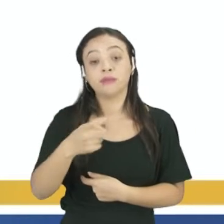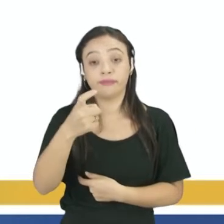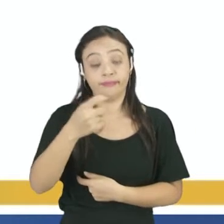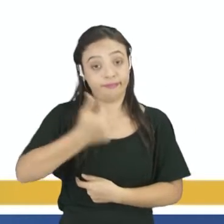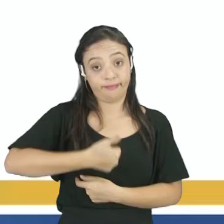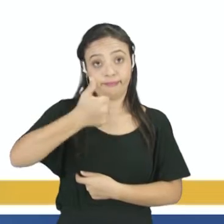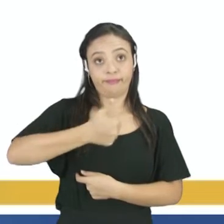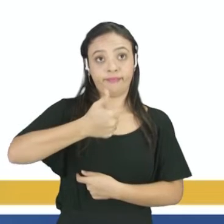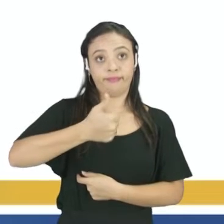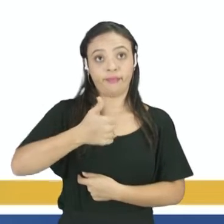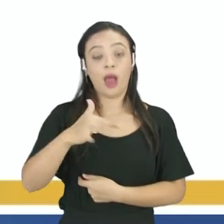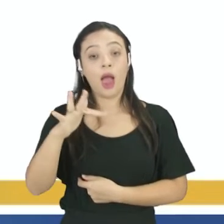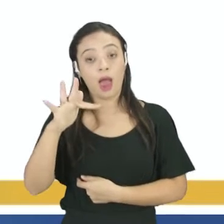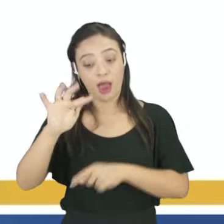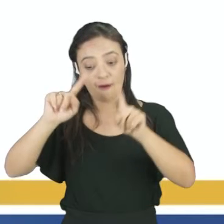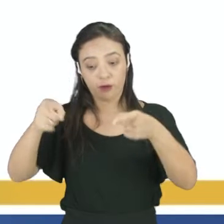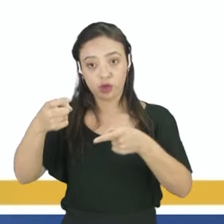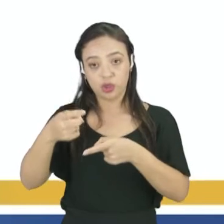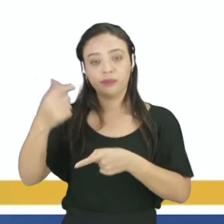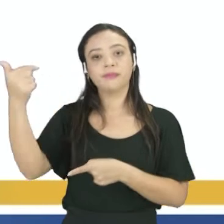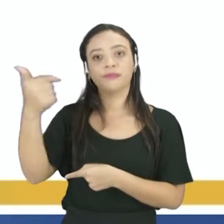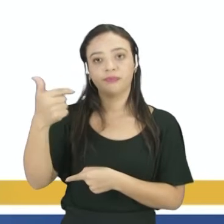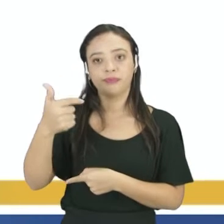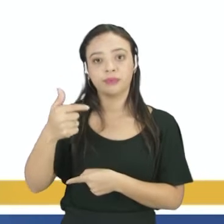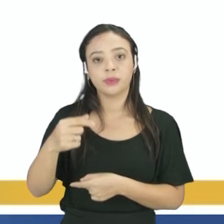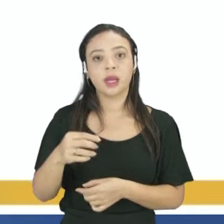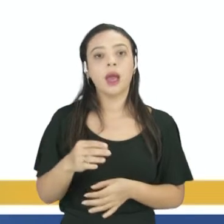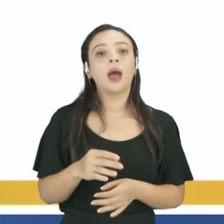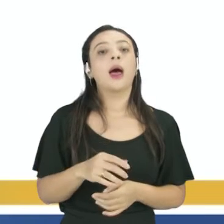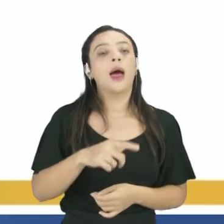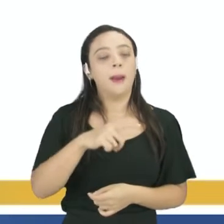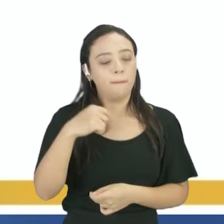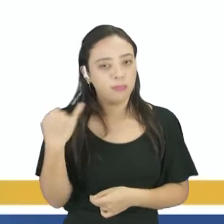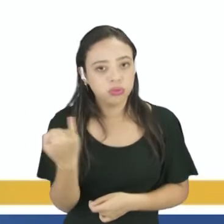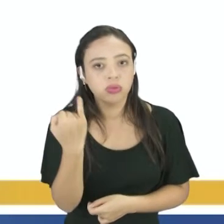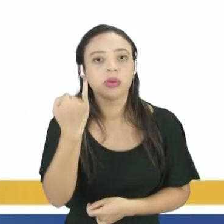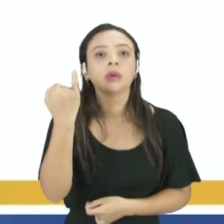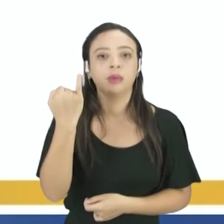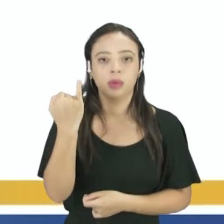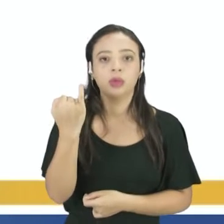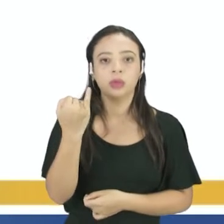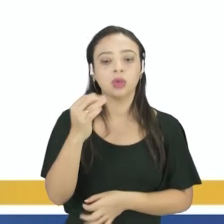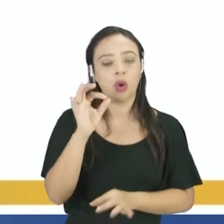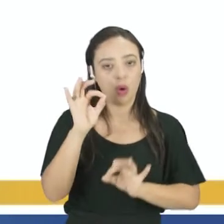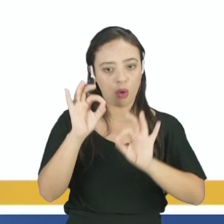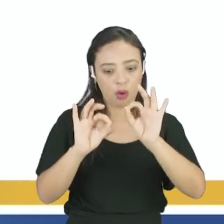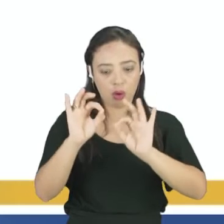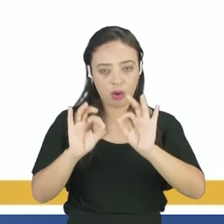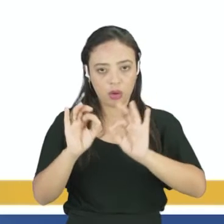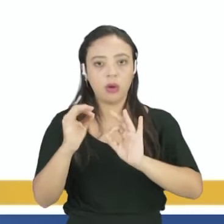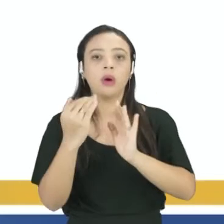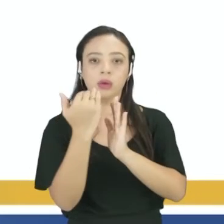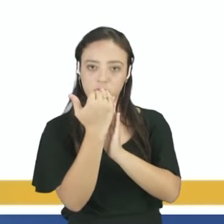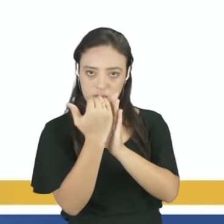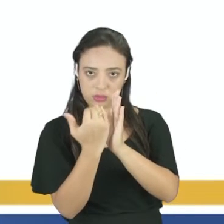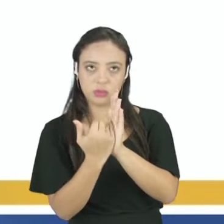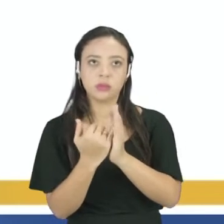primeiro e o f de x em segundo. Essa ordem, gente, ela é muito importante, porque ela faz diferença. Ok?